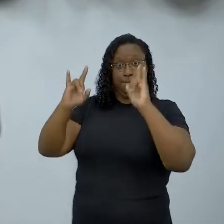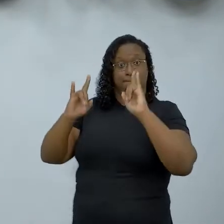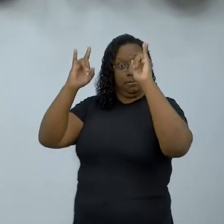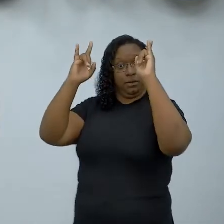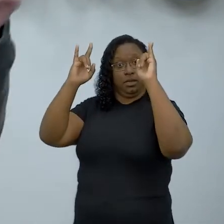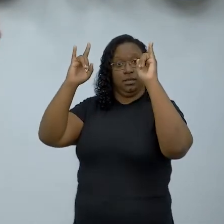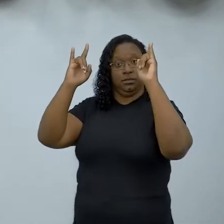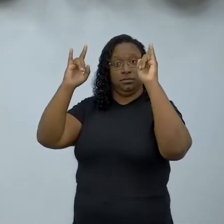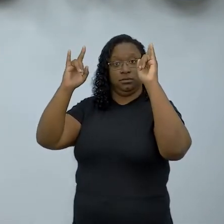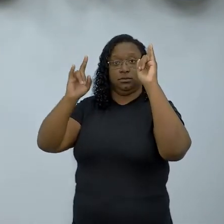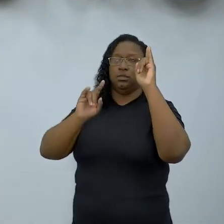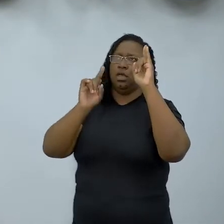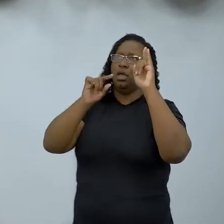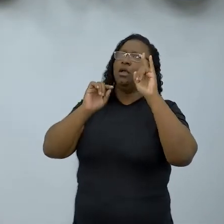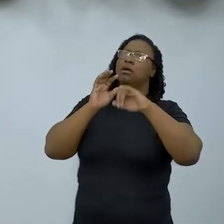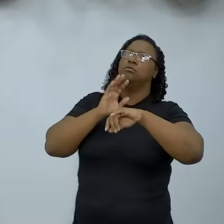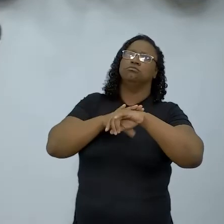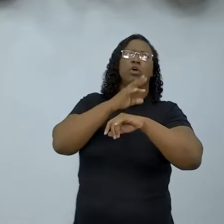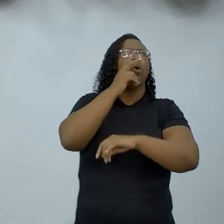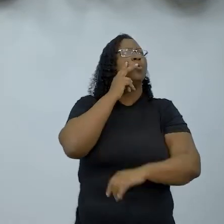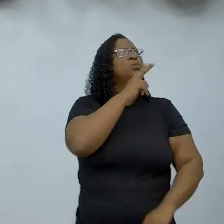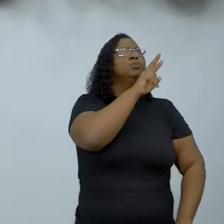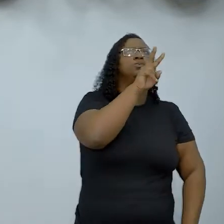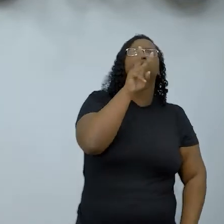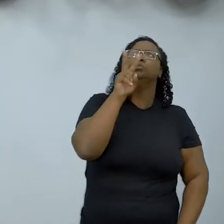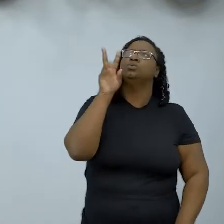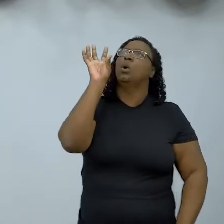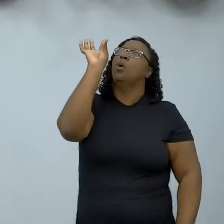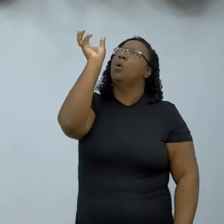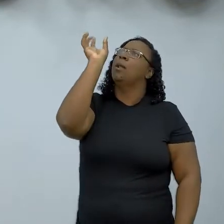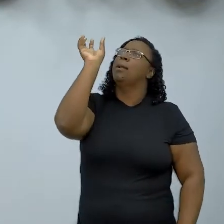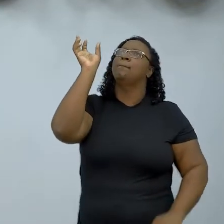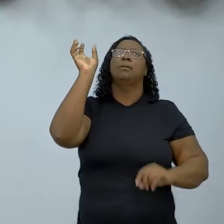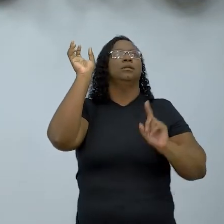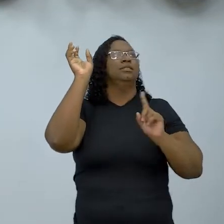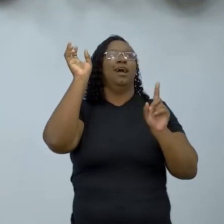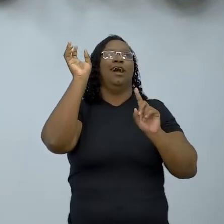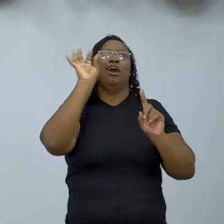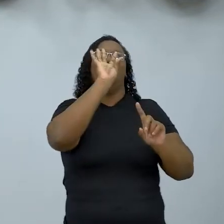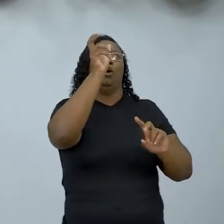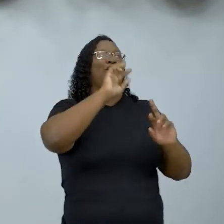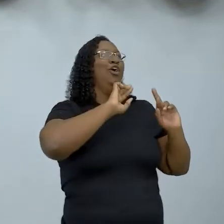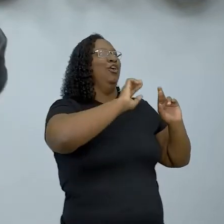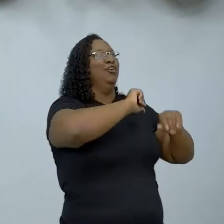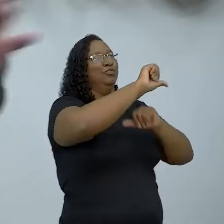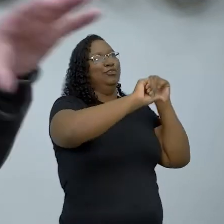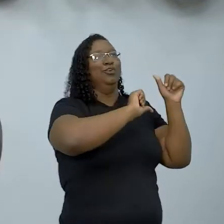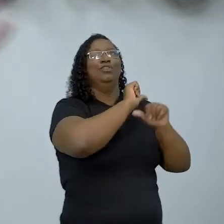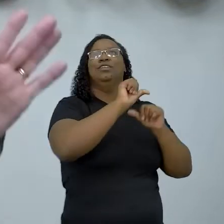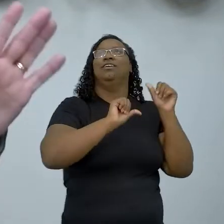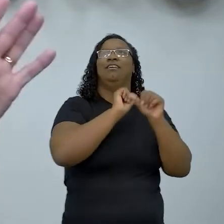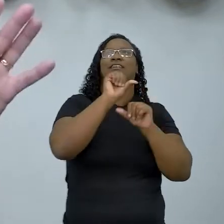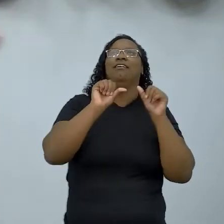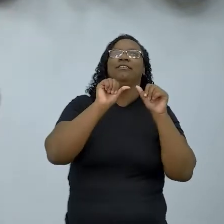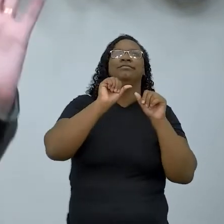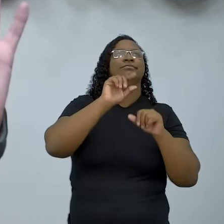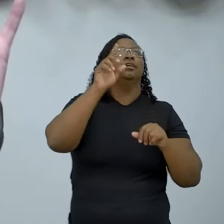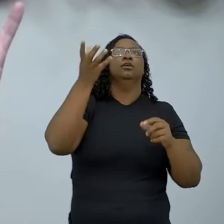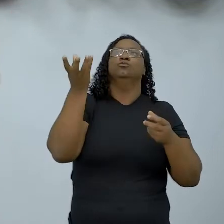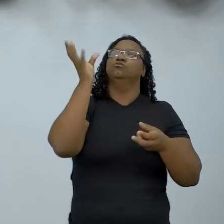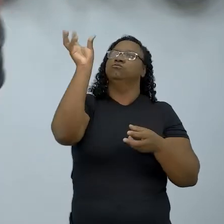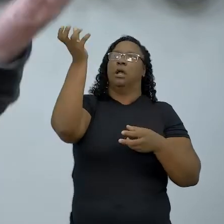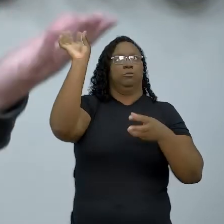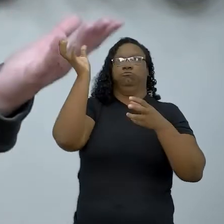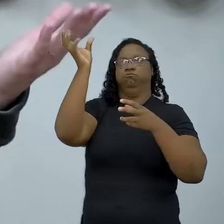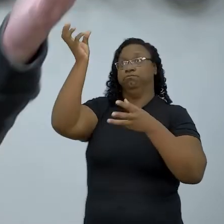depois eu vou falar de lâmpada. Porque o que eu fiz? Eu olhei todas as lâmpadas, eu falei, ó, eu vou trocar tudo pra LED. Guardei as lâmpadas, falei, essas não servem, não quero